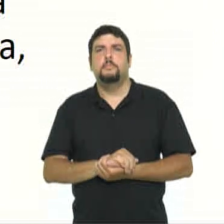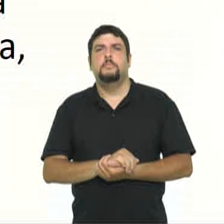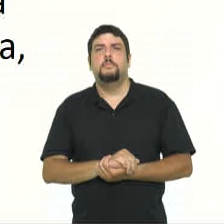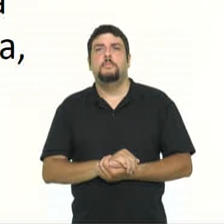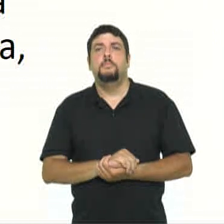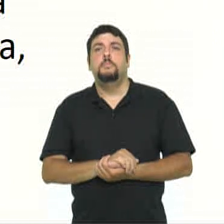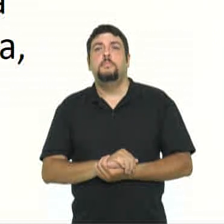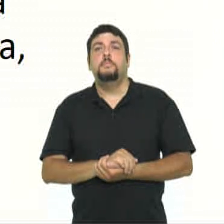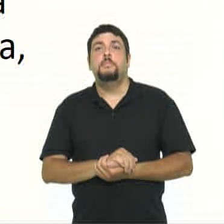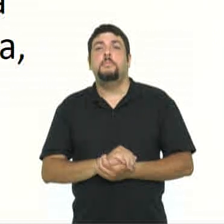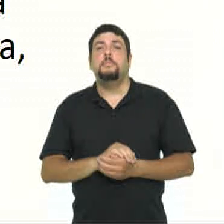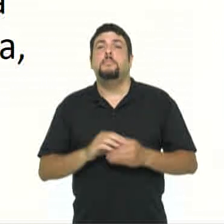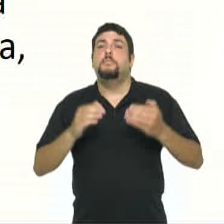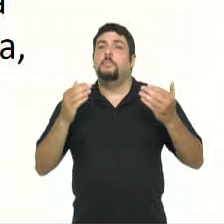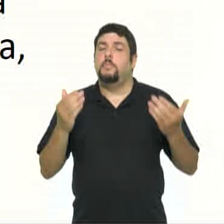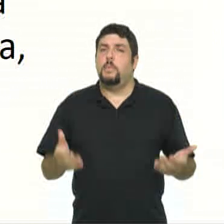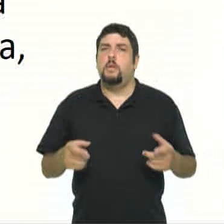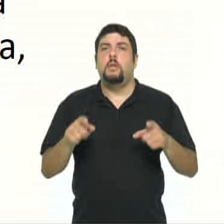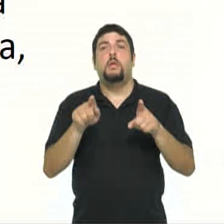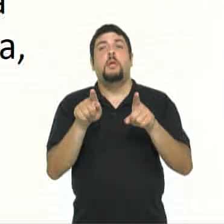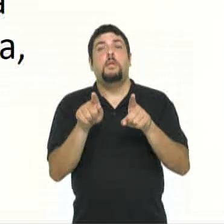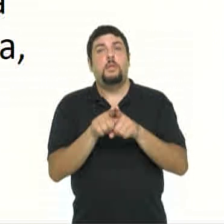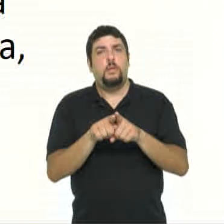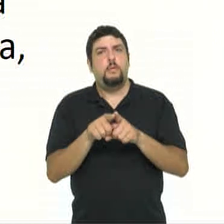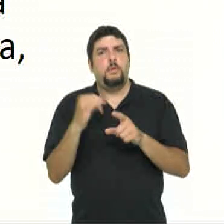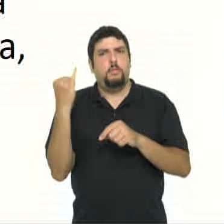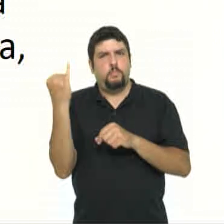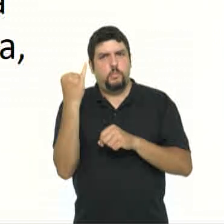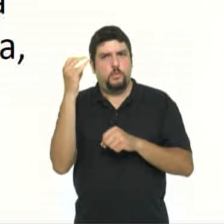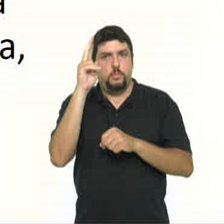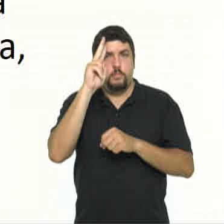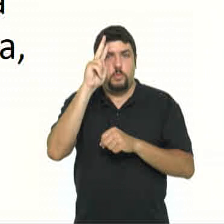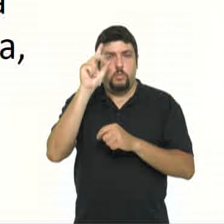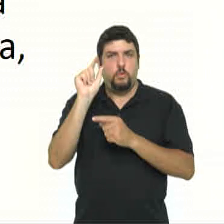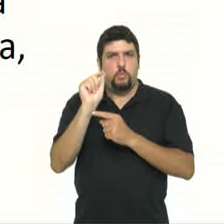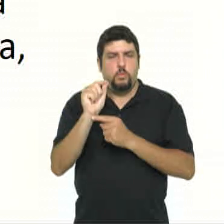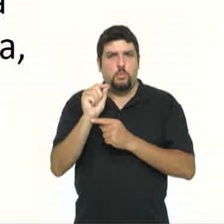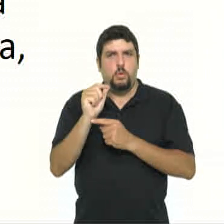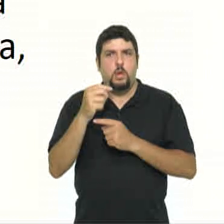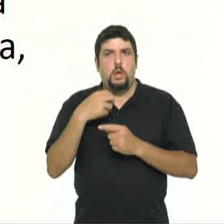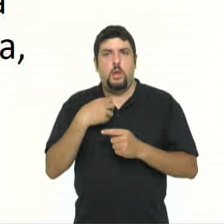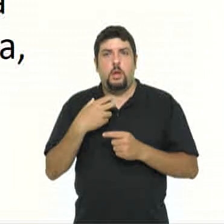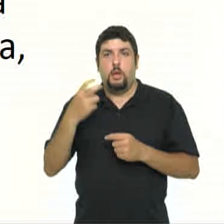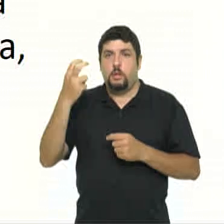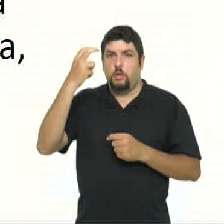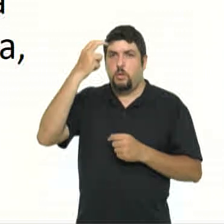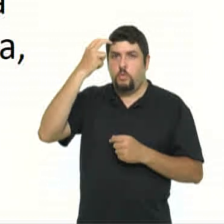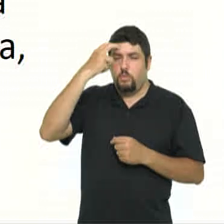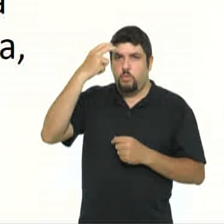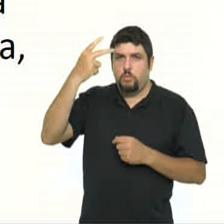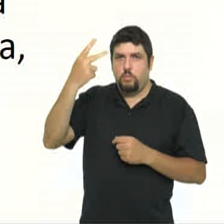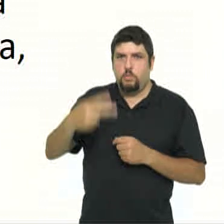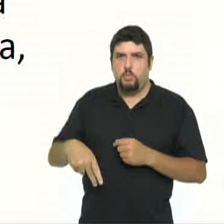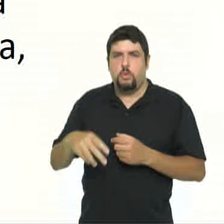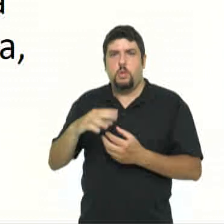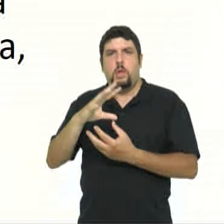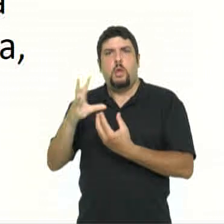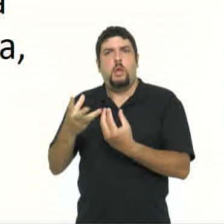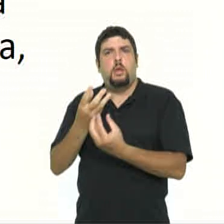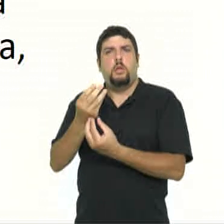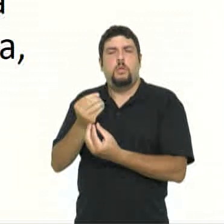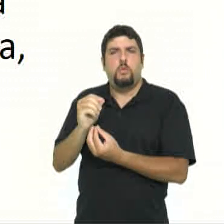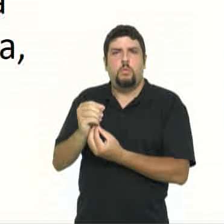Paralelo a isso, vale também ressaltar que a concepção cultural de que a arte não